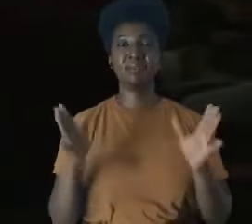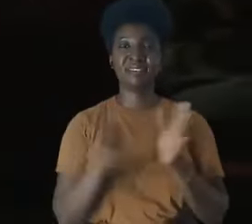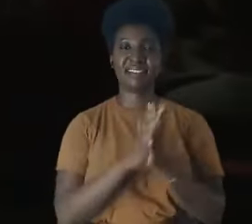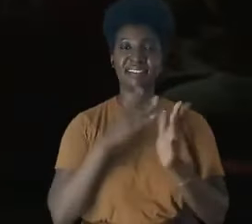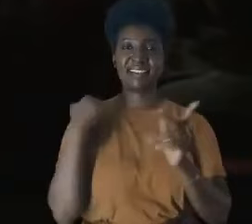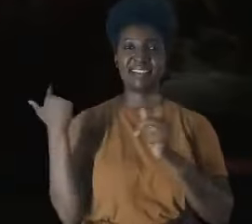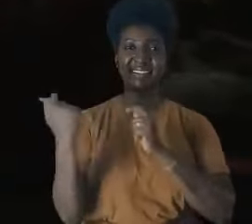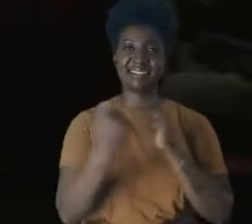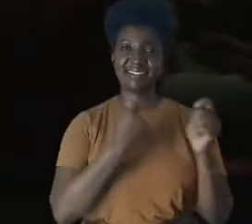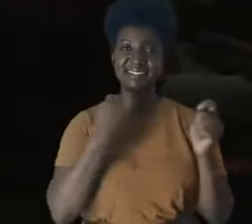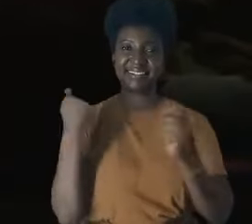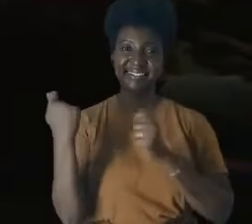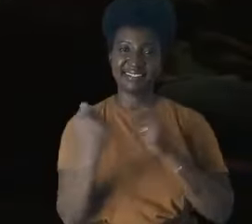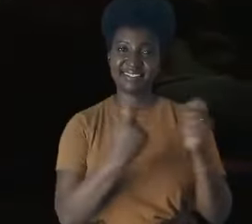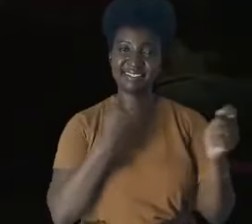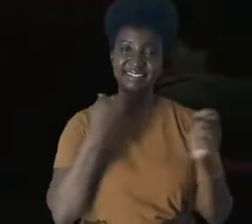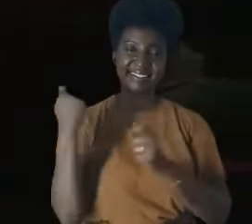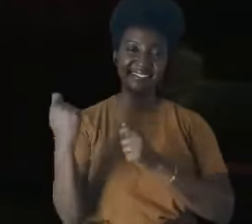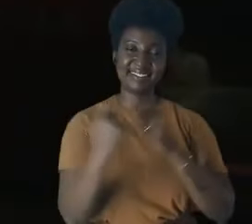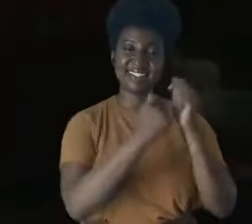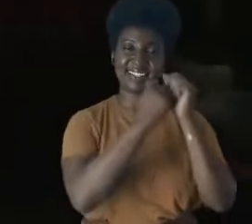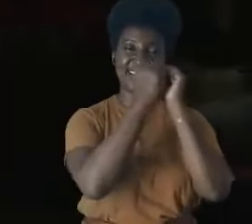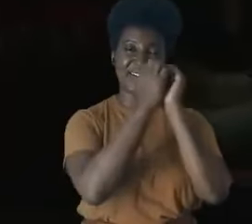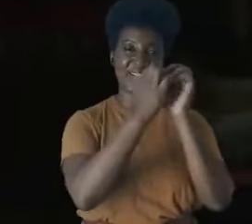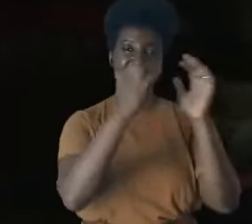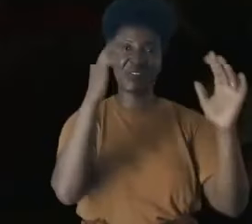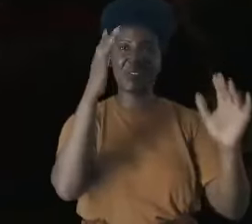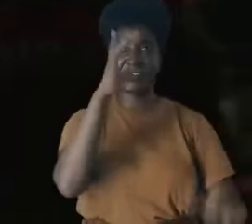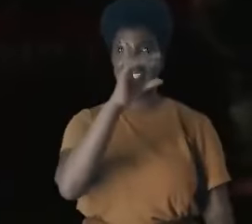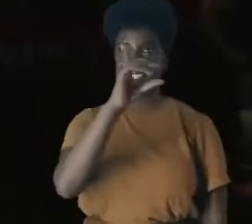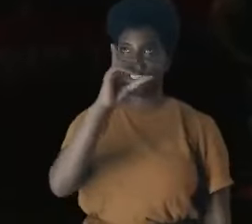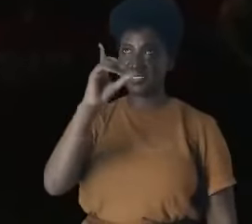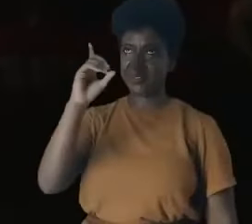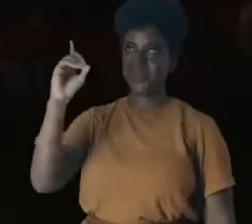Aleluia! Glória a Deus!